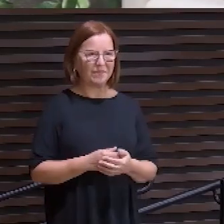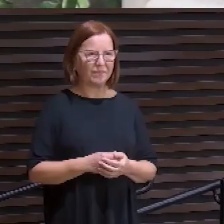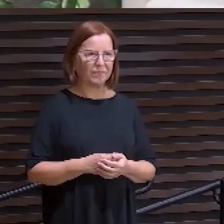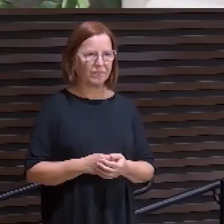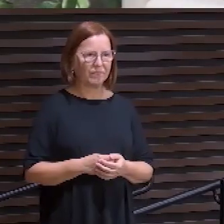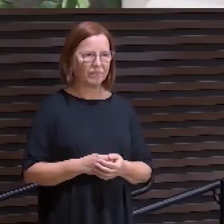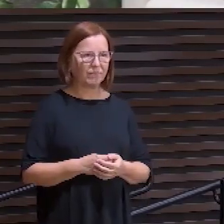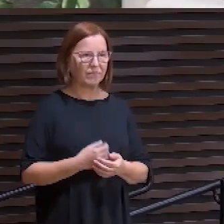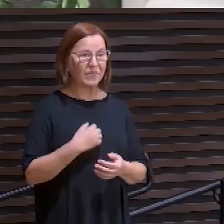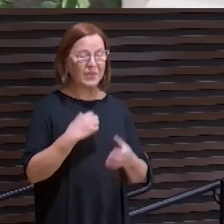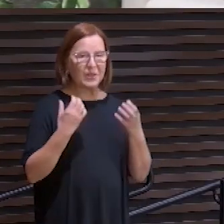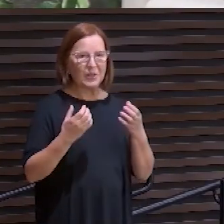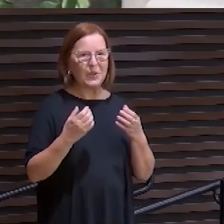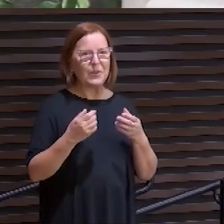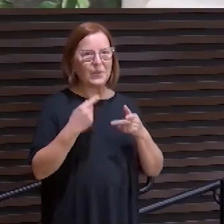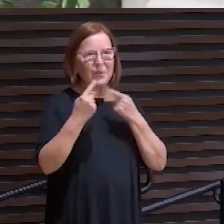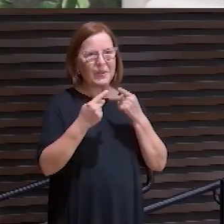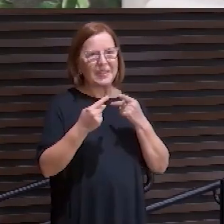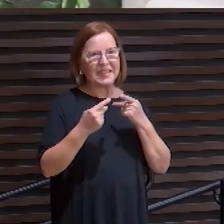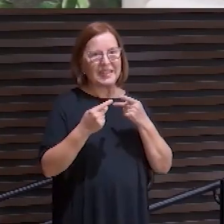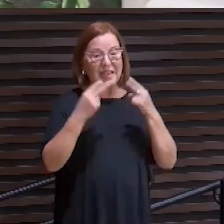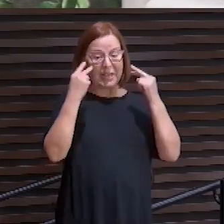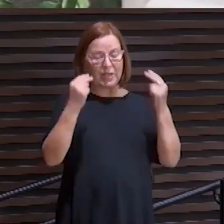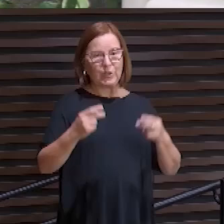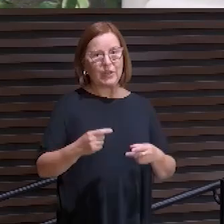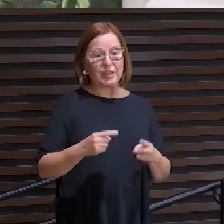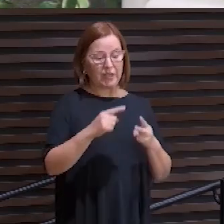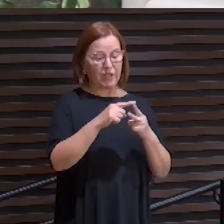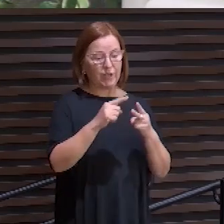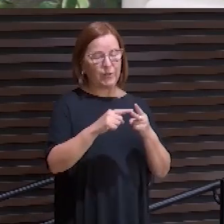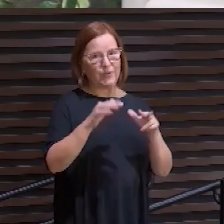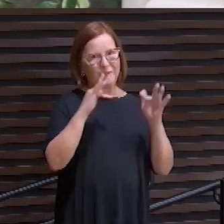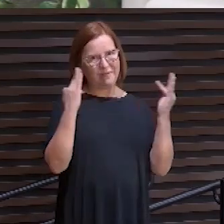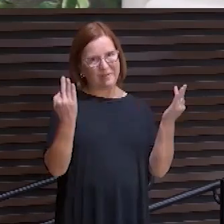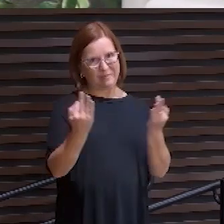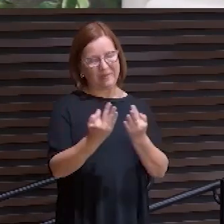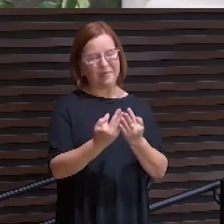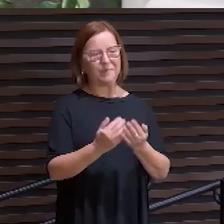Eu quero contar a história aqui de duas famílias.